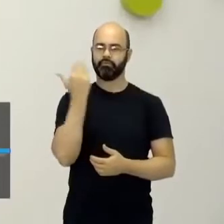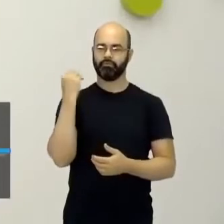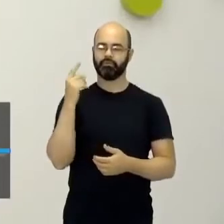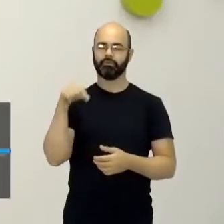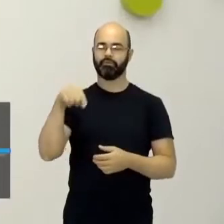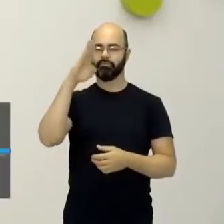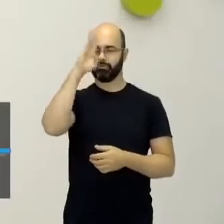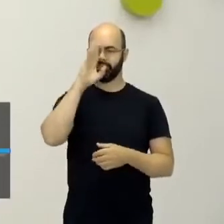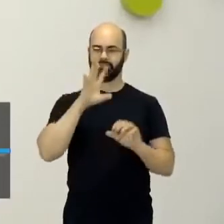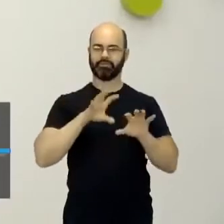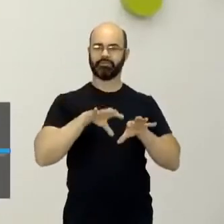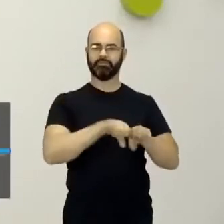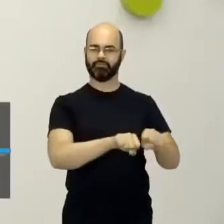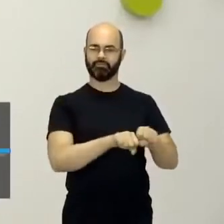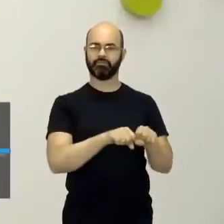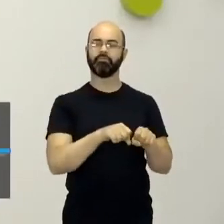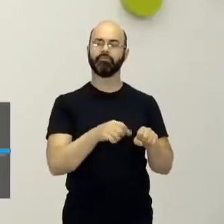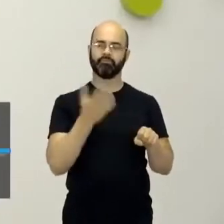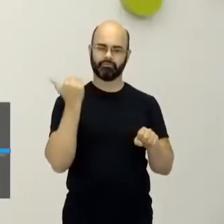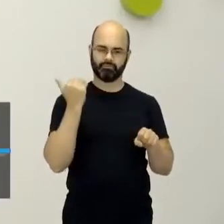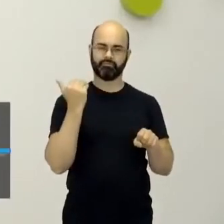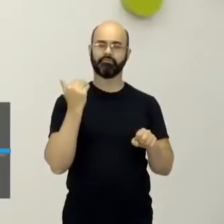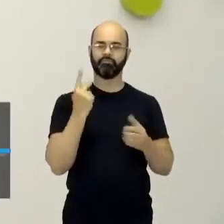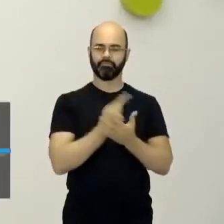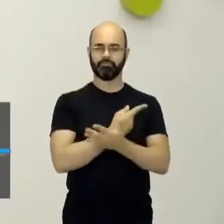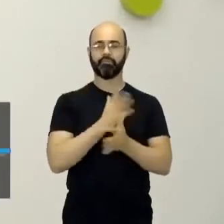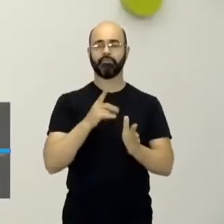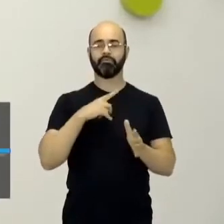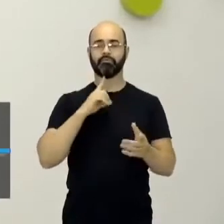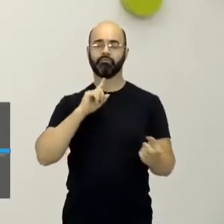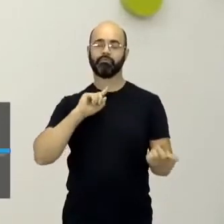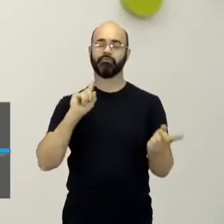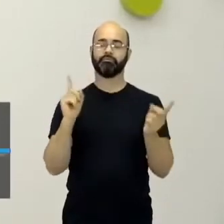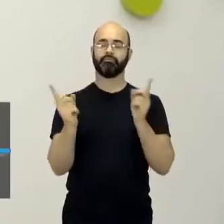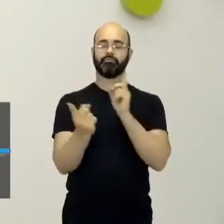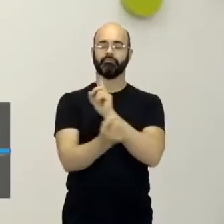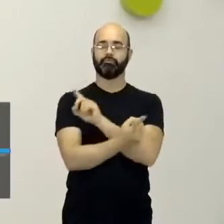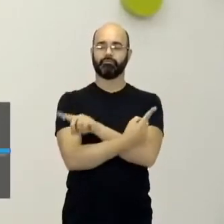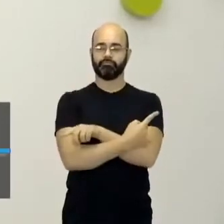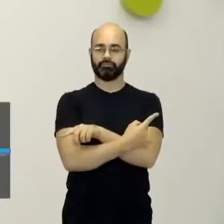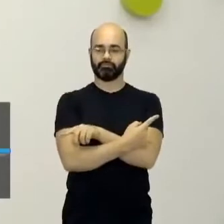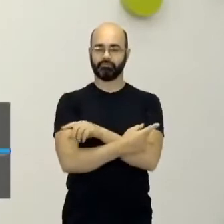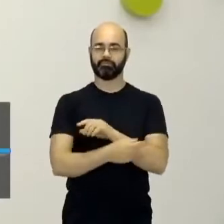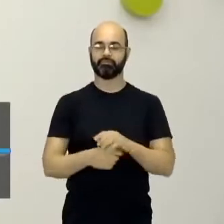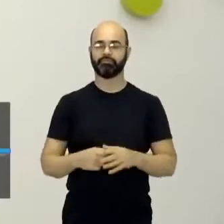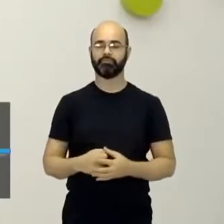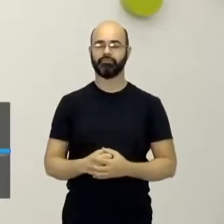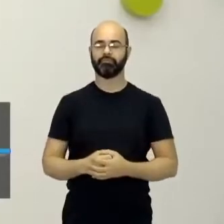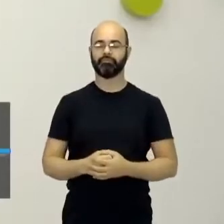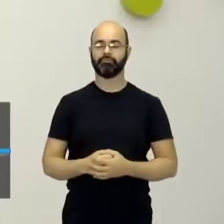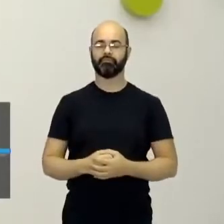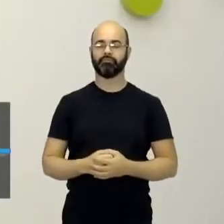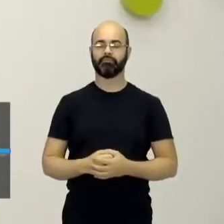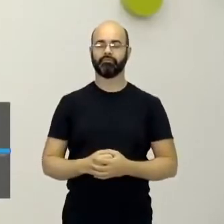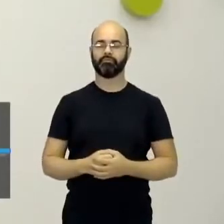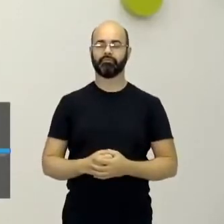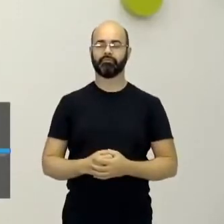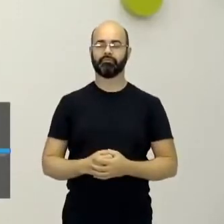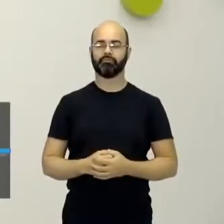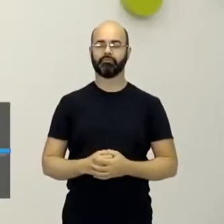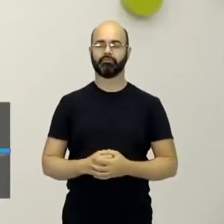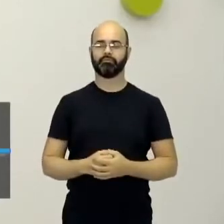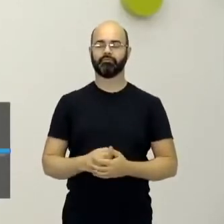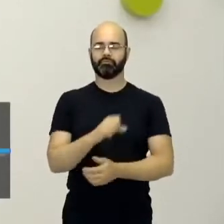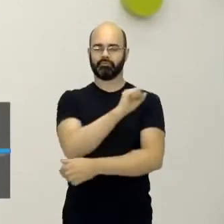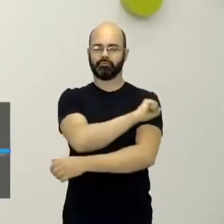colonial. Mas agora, nós invertemos essa lógica. E aí, eu quero saber assim, ó, oitavo